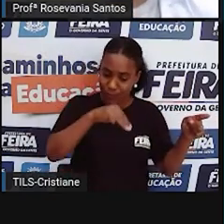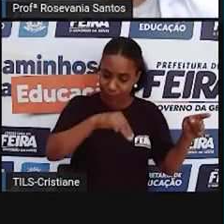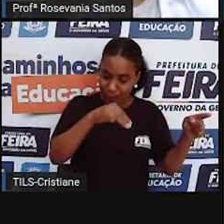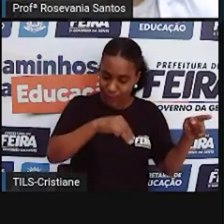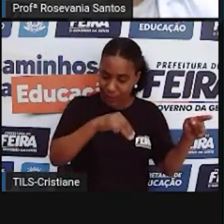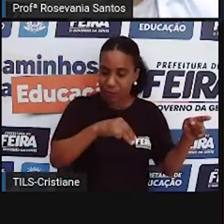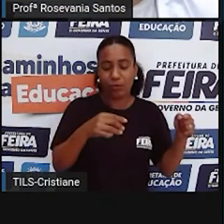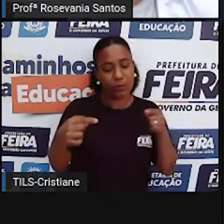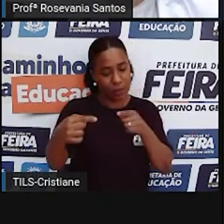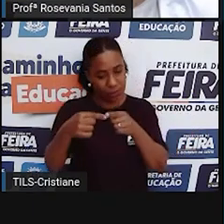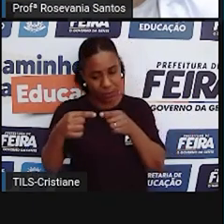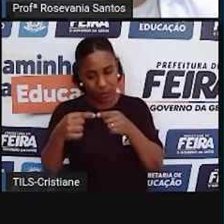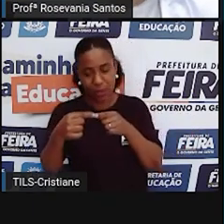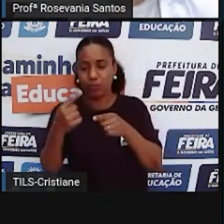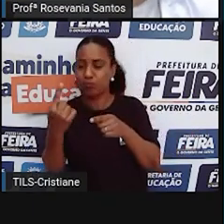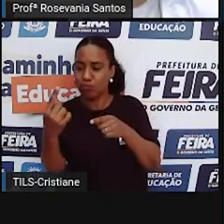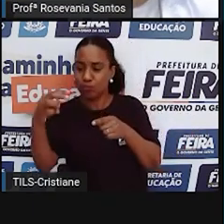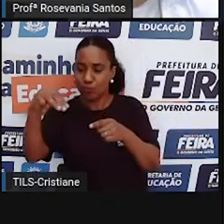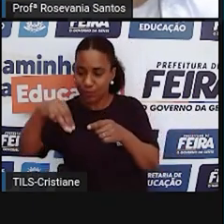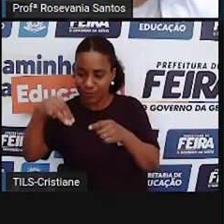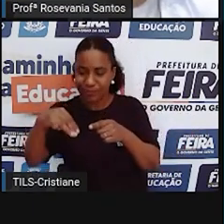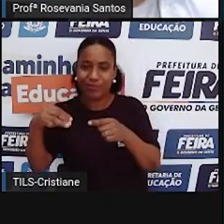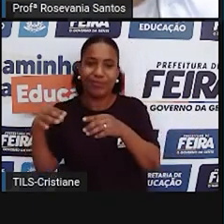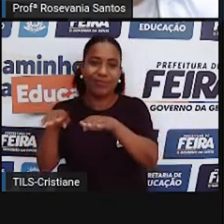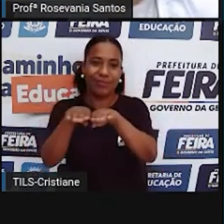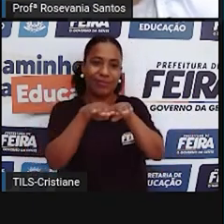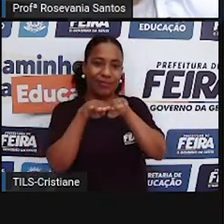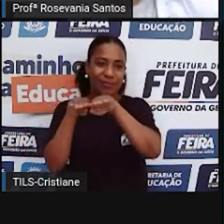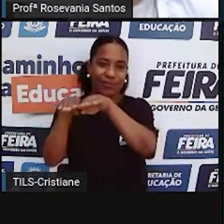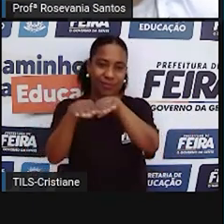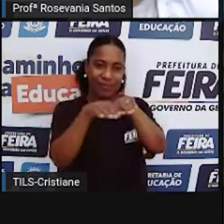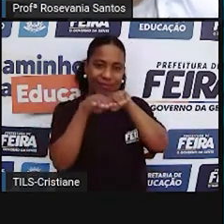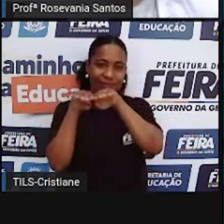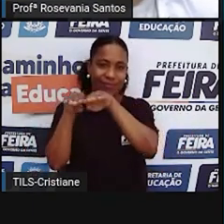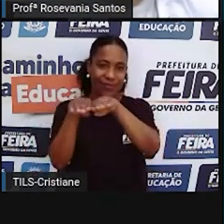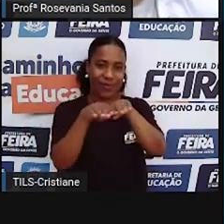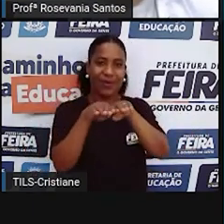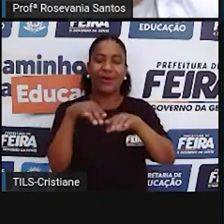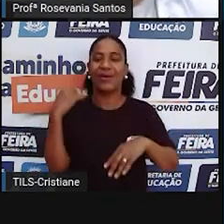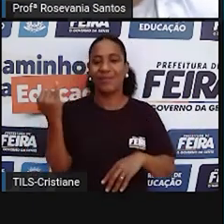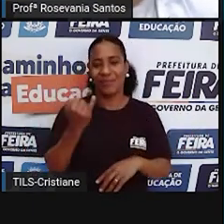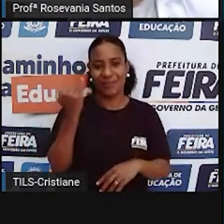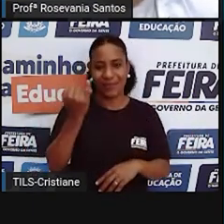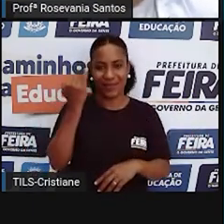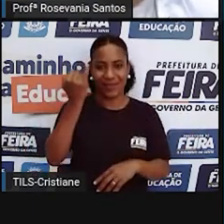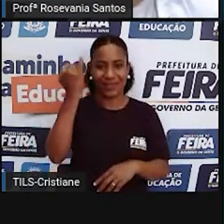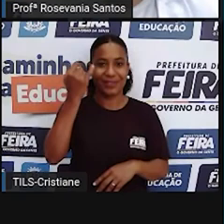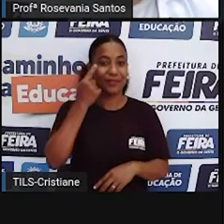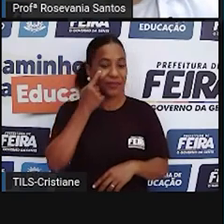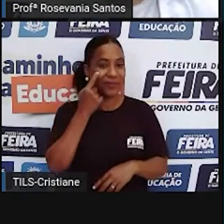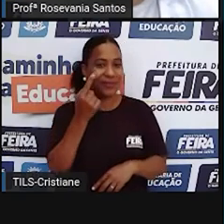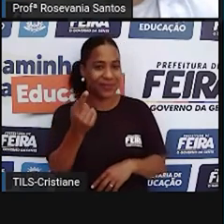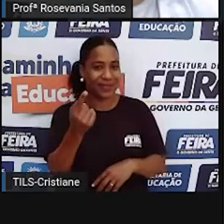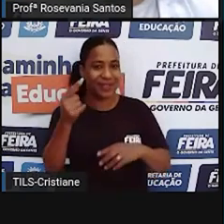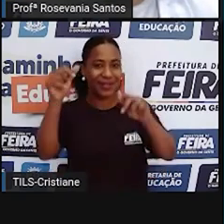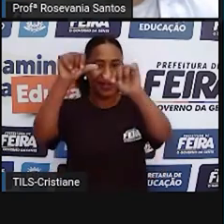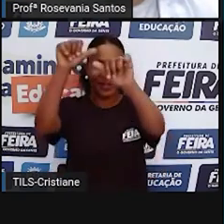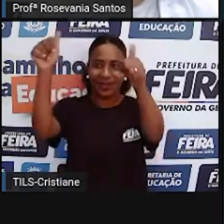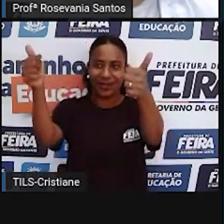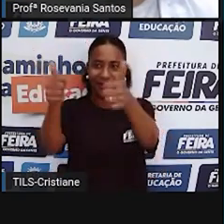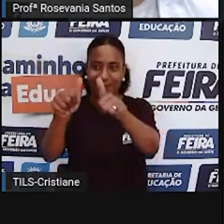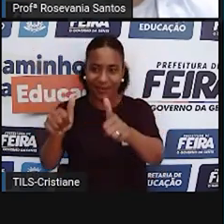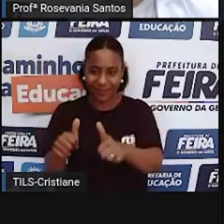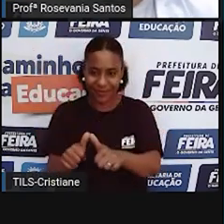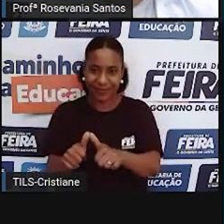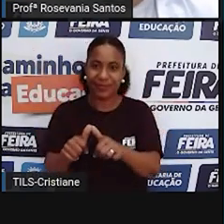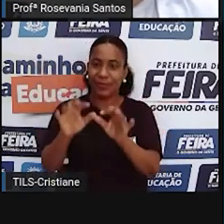valendo 1 metro, tem que ser 1 metro para tudo. A mesma coisa é o mapa. A escala é igualzinha. Qualquer canto que você medir 1 centímetro, se diz que é